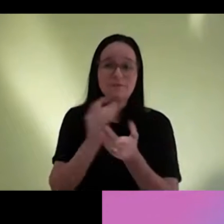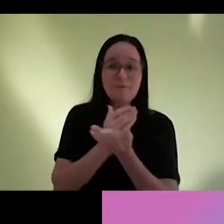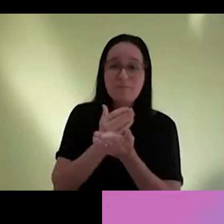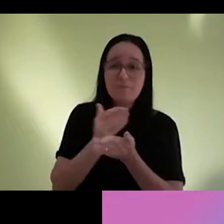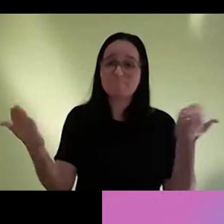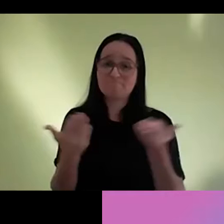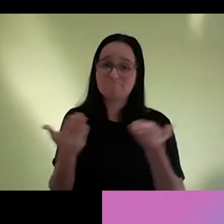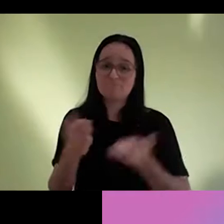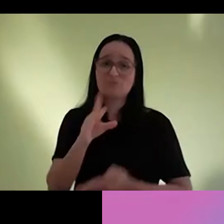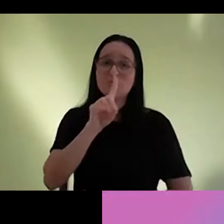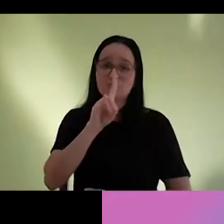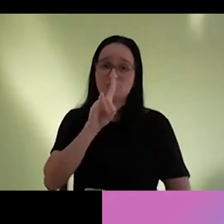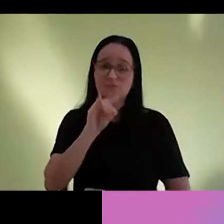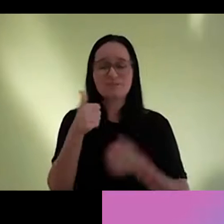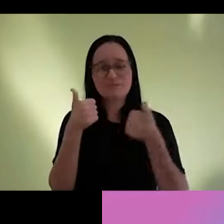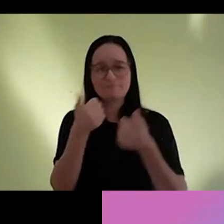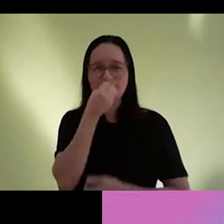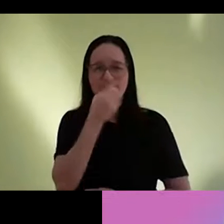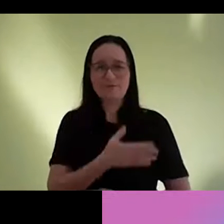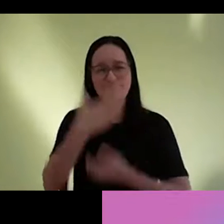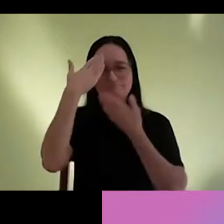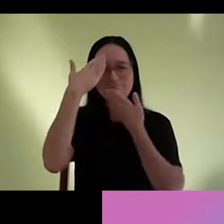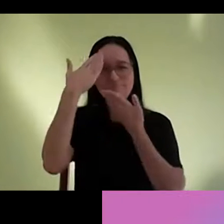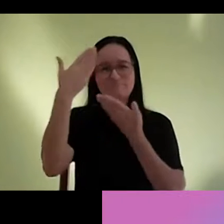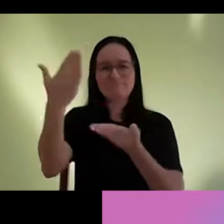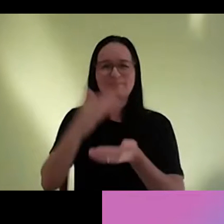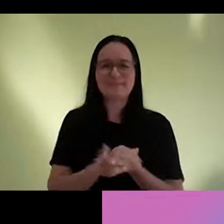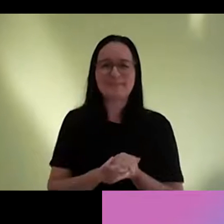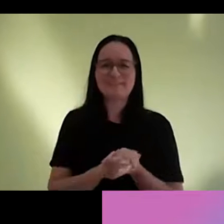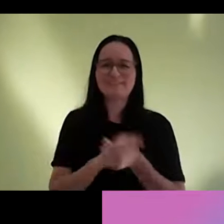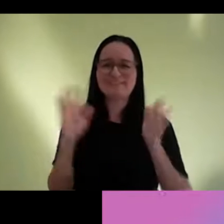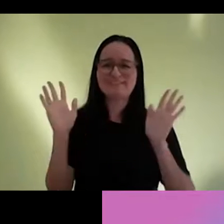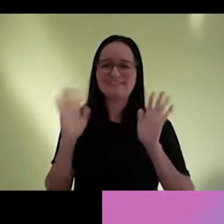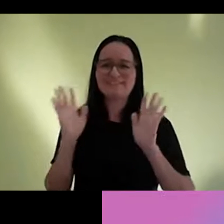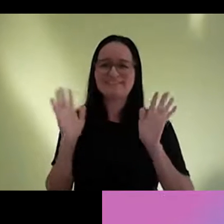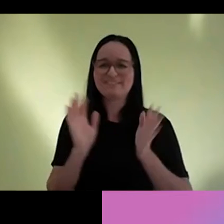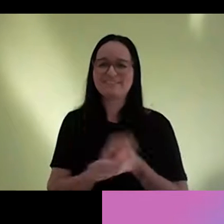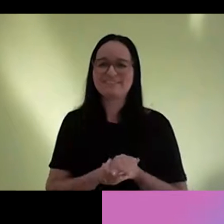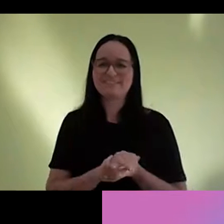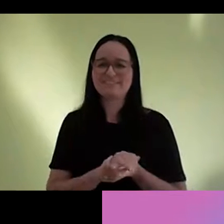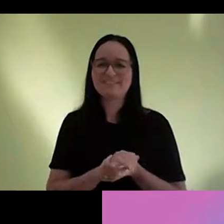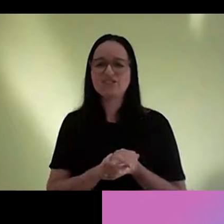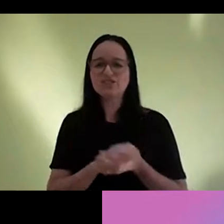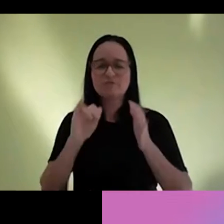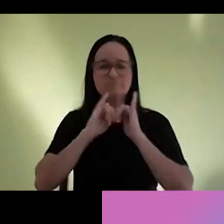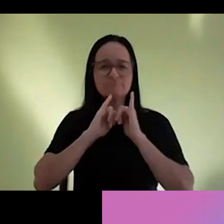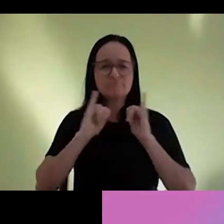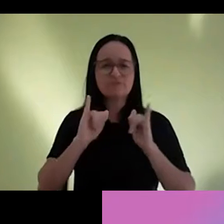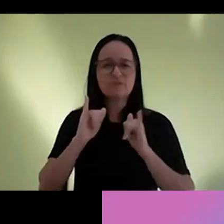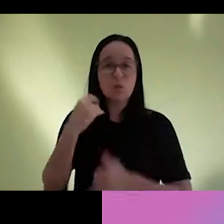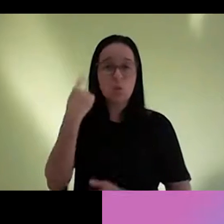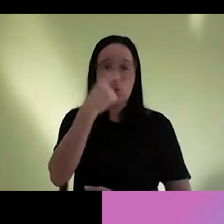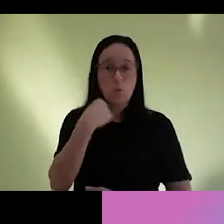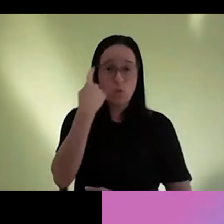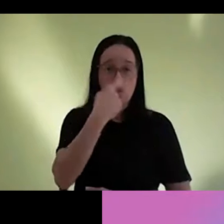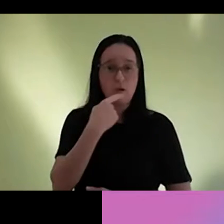mais aí por vir tá bom obrigada a gente colocou uma mensagem sobre as horas você pode ficar